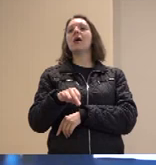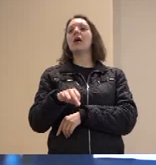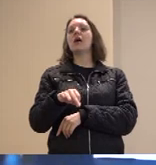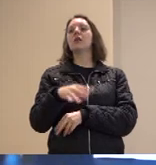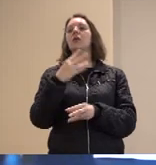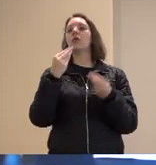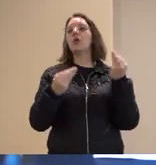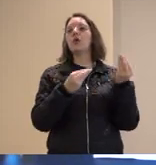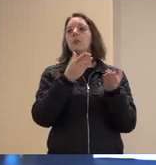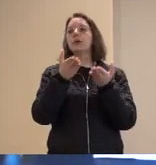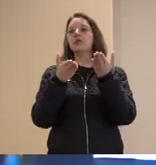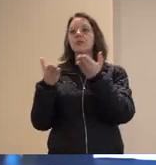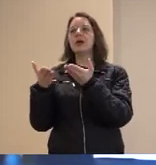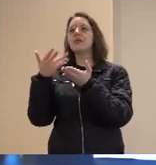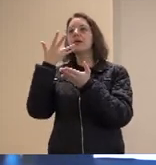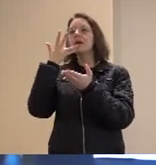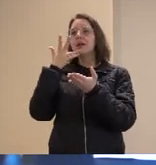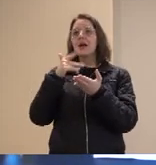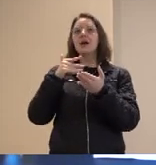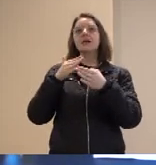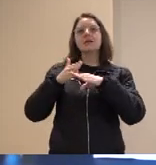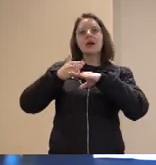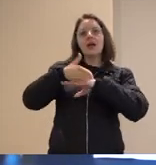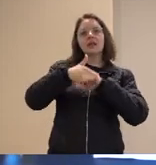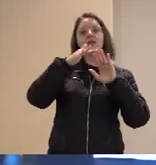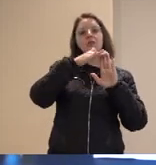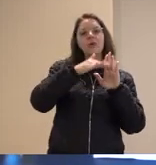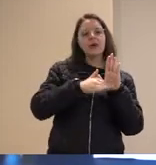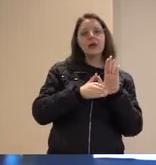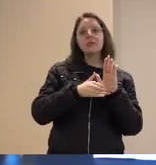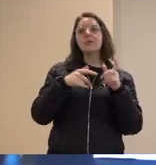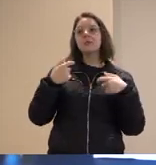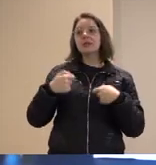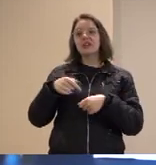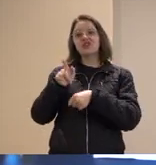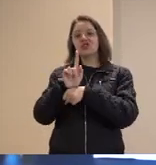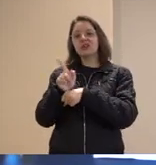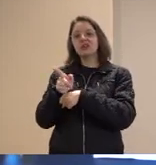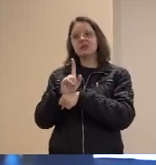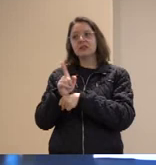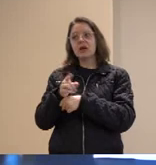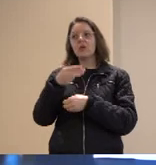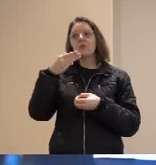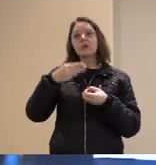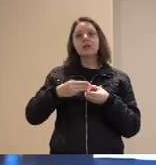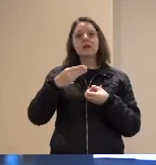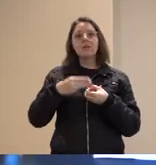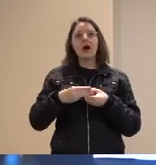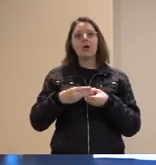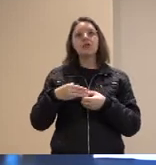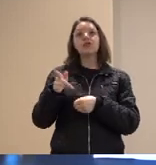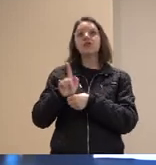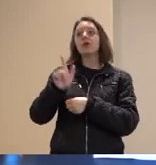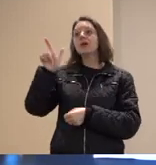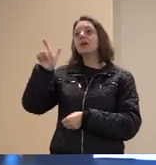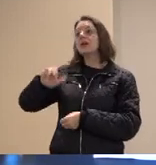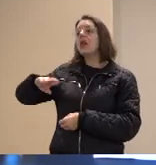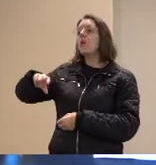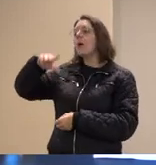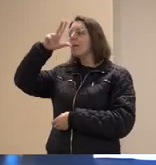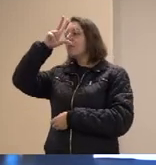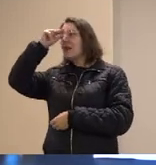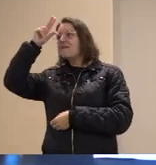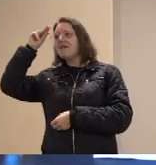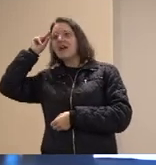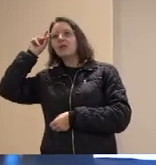forma de entrada da criança nos serviços de acolhimento, é a gestão municipal. Quando eu falo gestão, não é o gestor, é